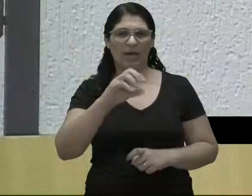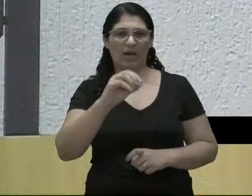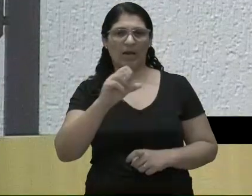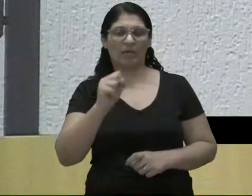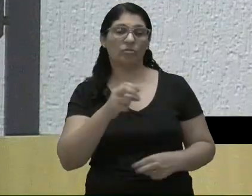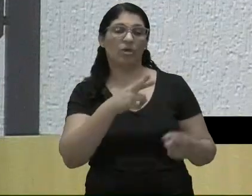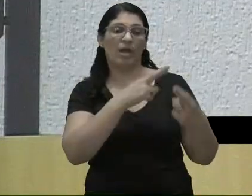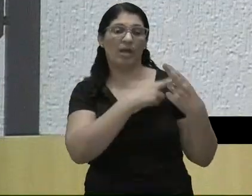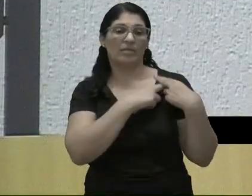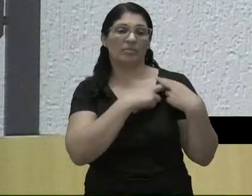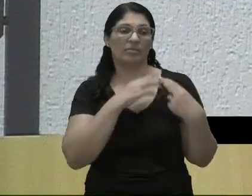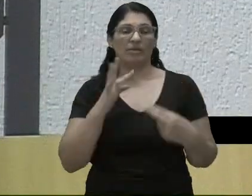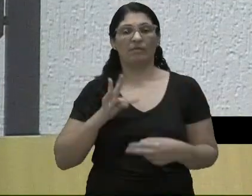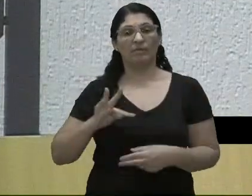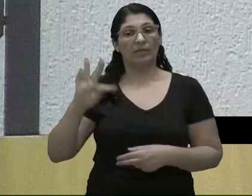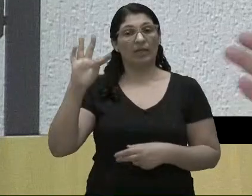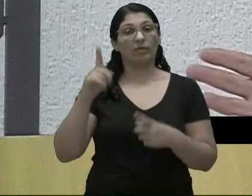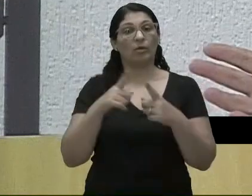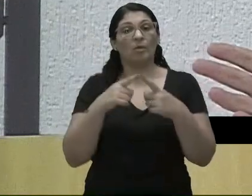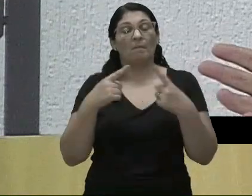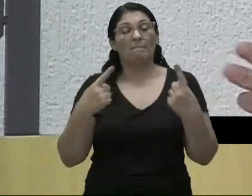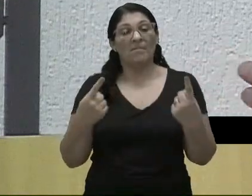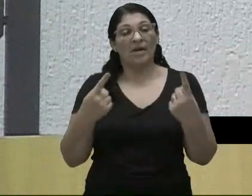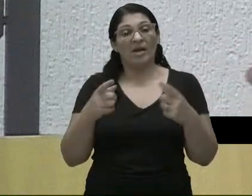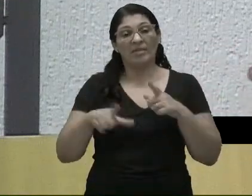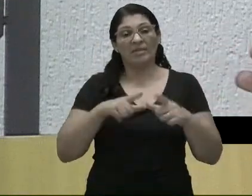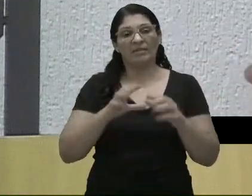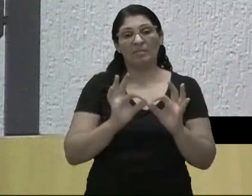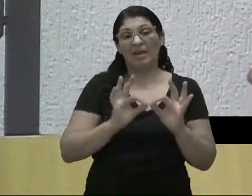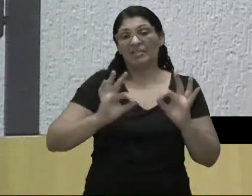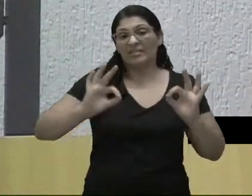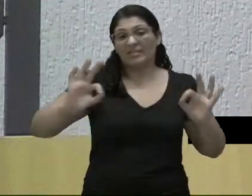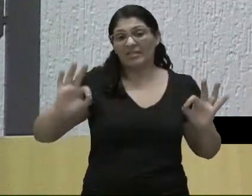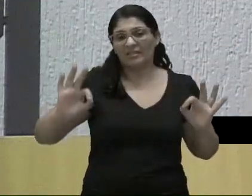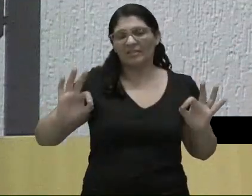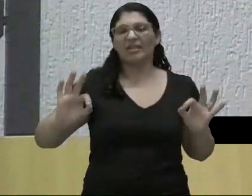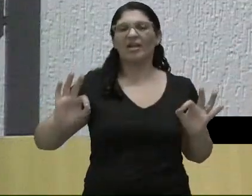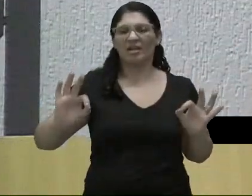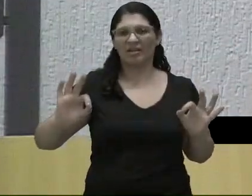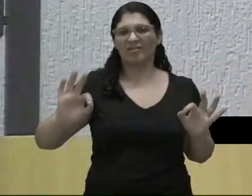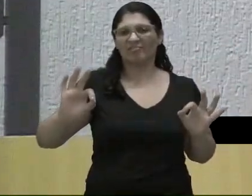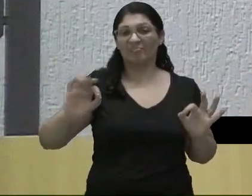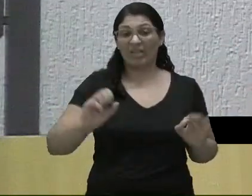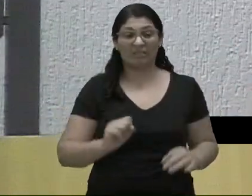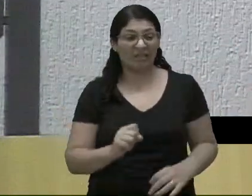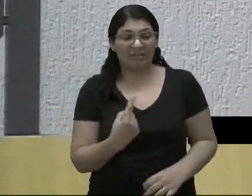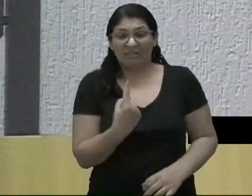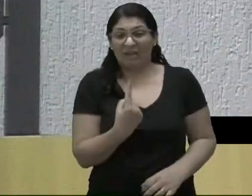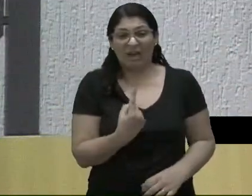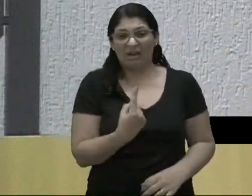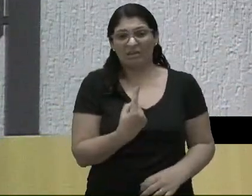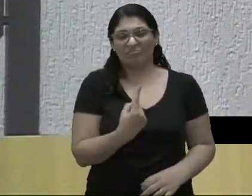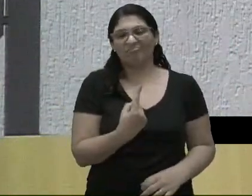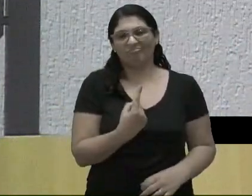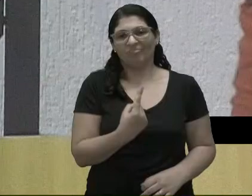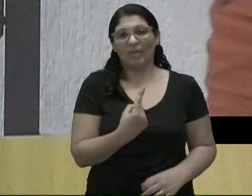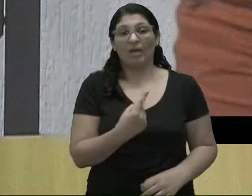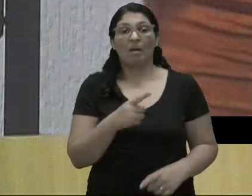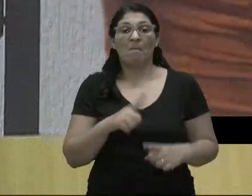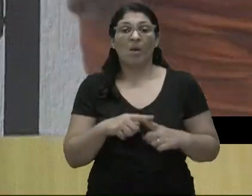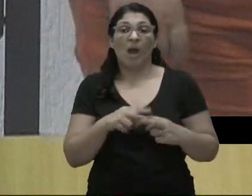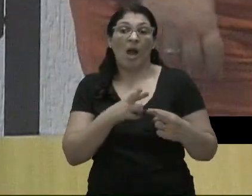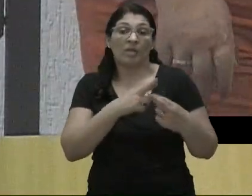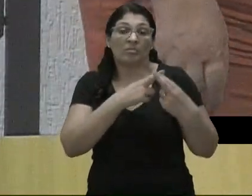responsável técnico, só que ele é à distância. É isso que causou também muita estranheza, ser o responsável técnico